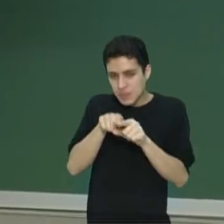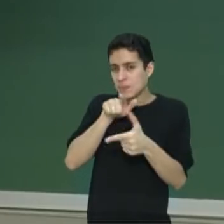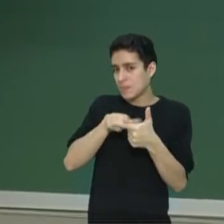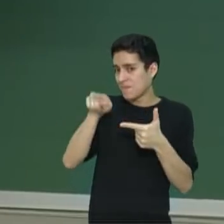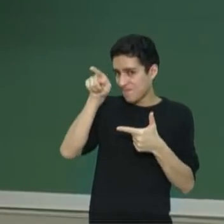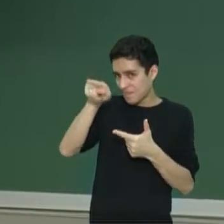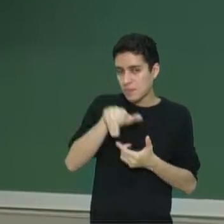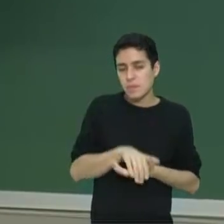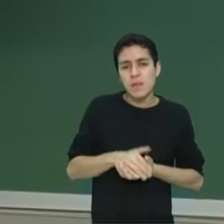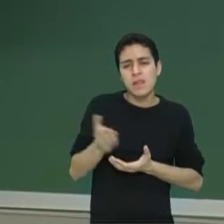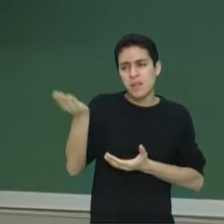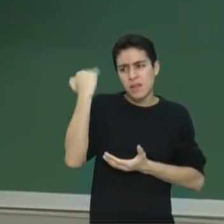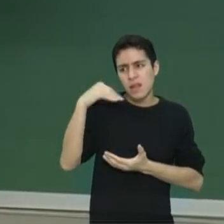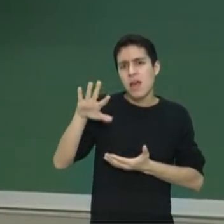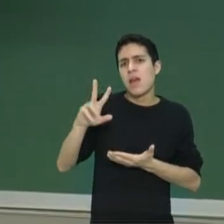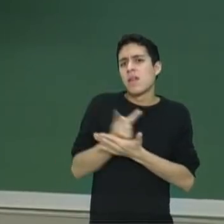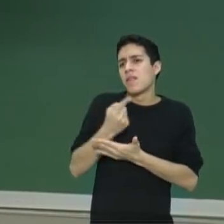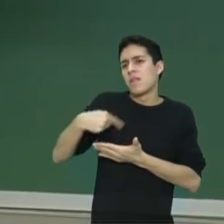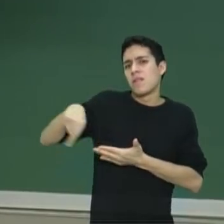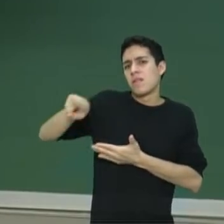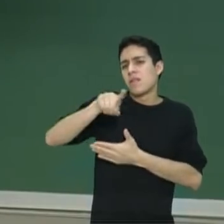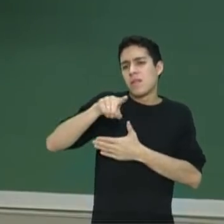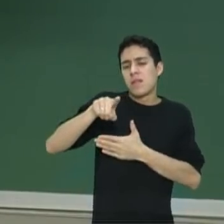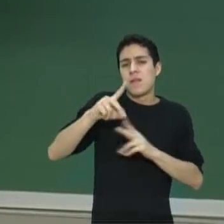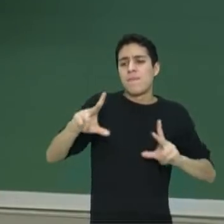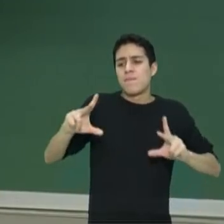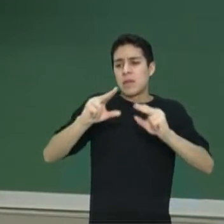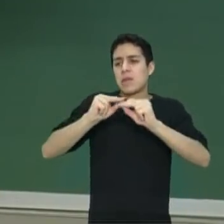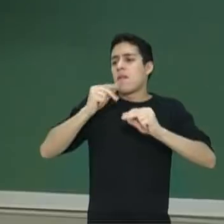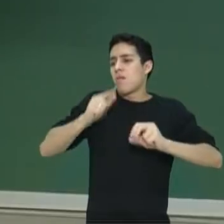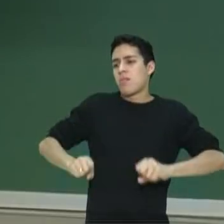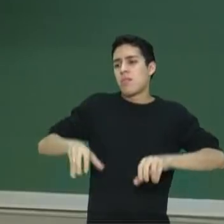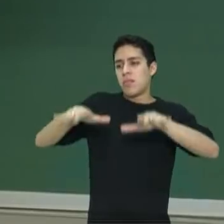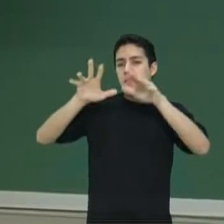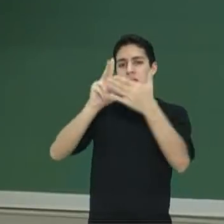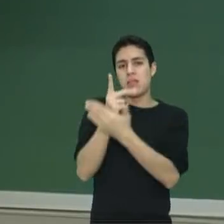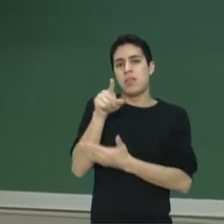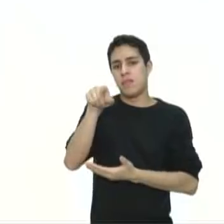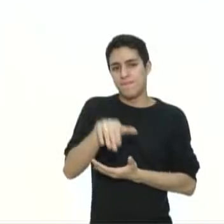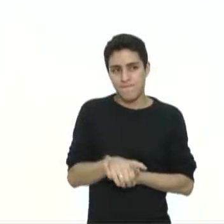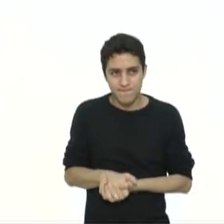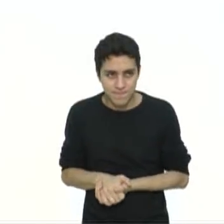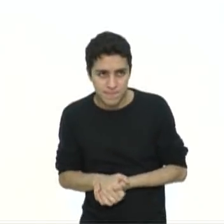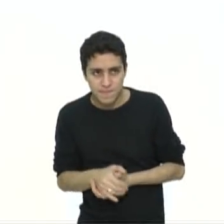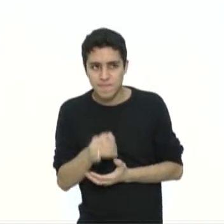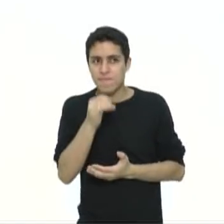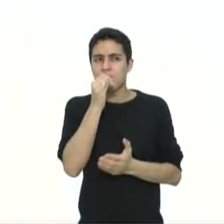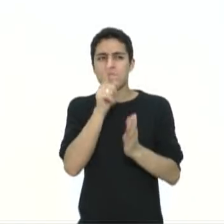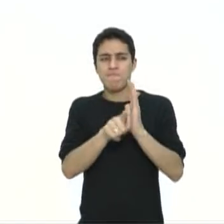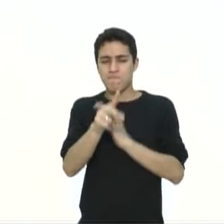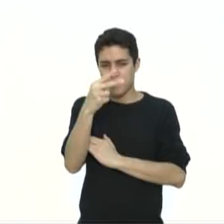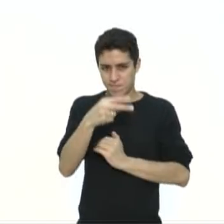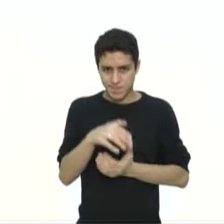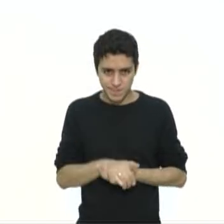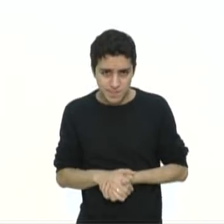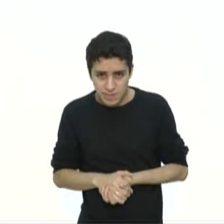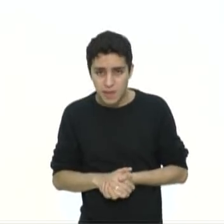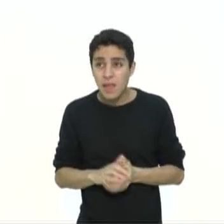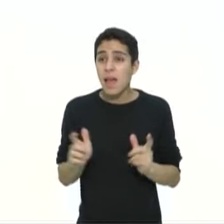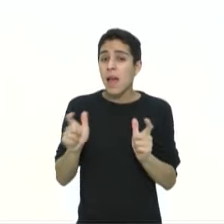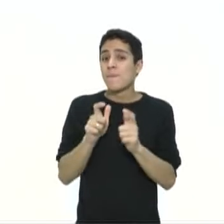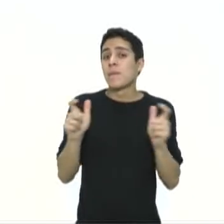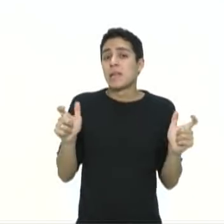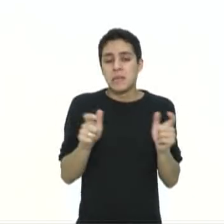teve uma enchente muito grande lá em Paris, né, na França. Quis número 2. A maioria desses países ainda está nas